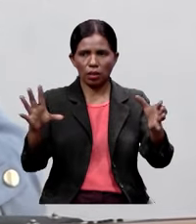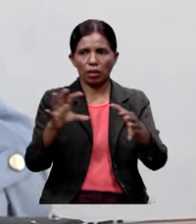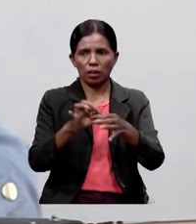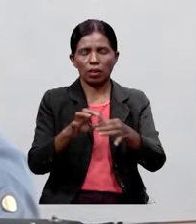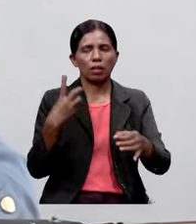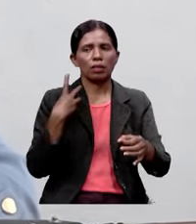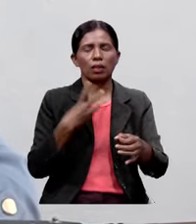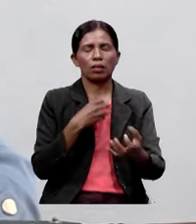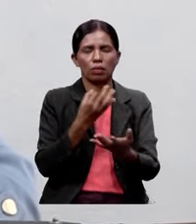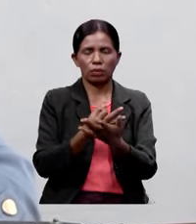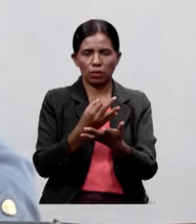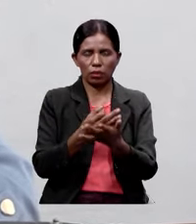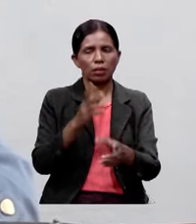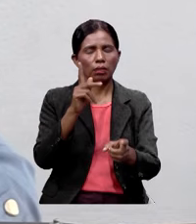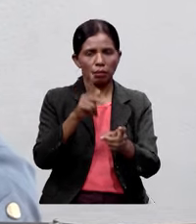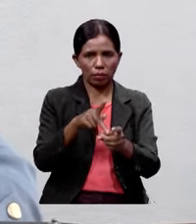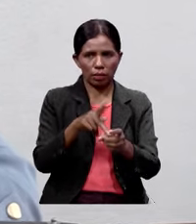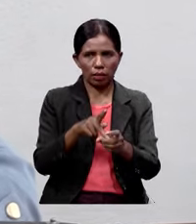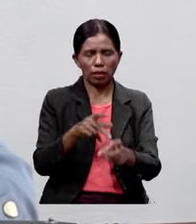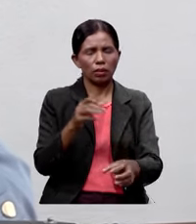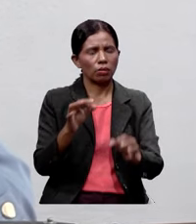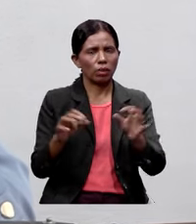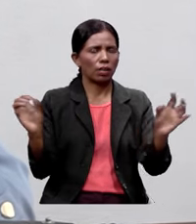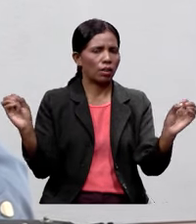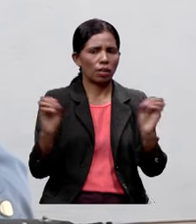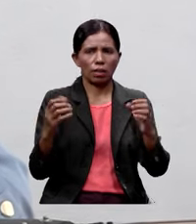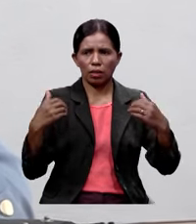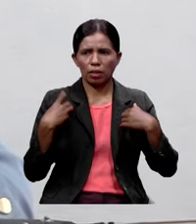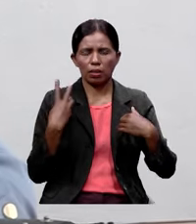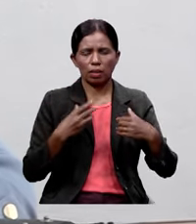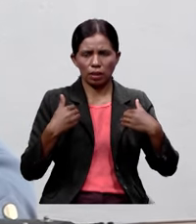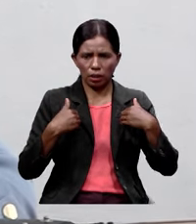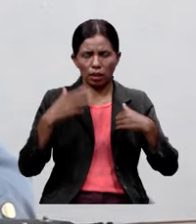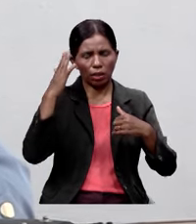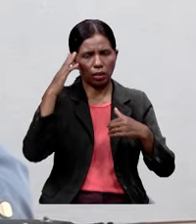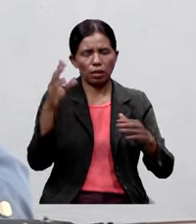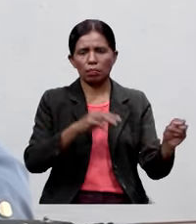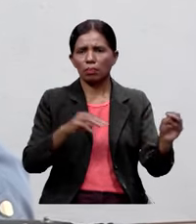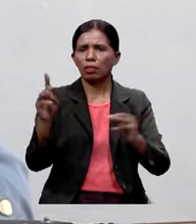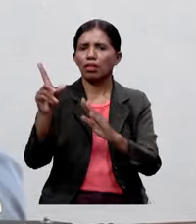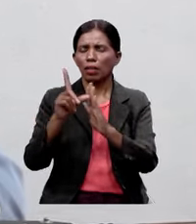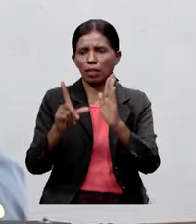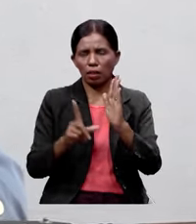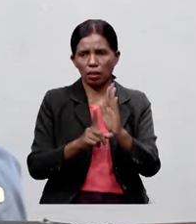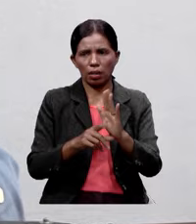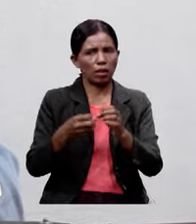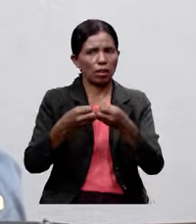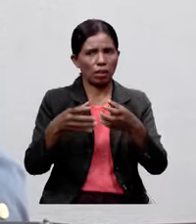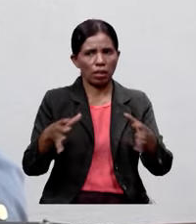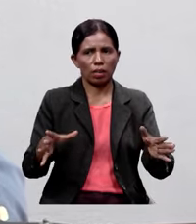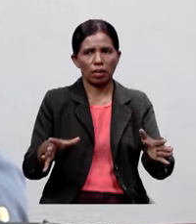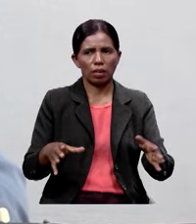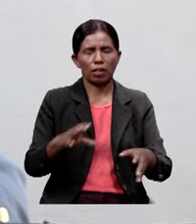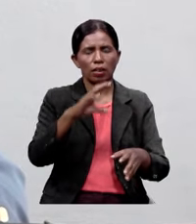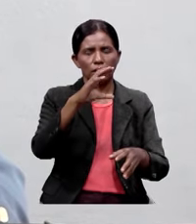fundo Minarai senela ia ita tem ia anoi ita altera lei ou hala contia